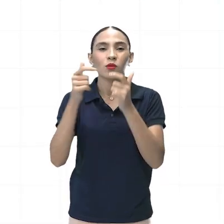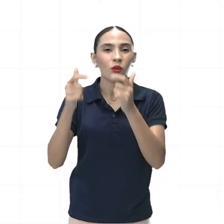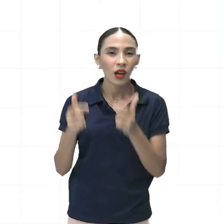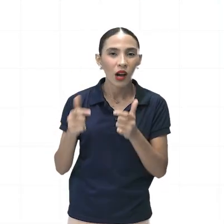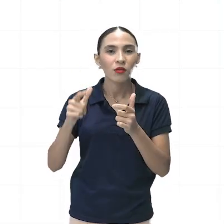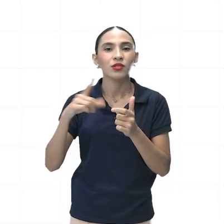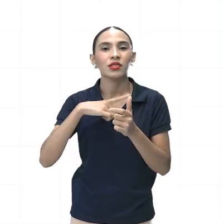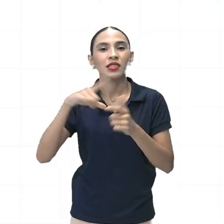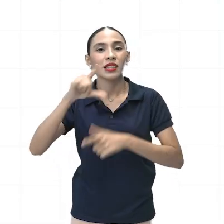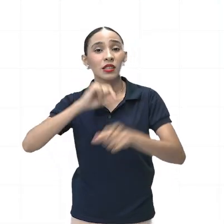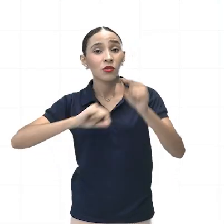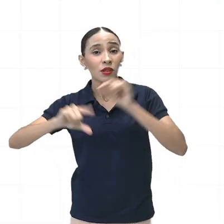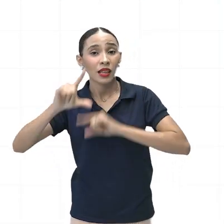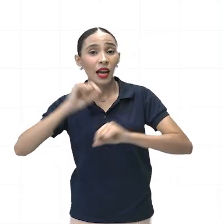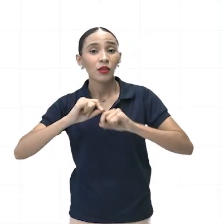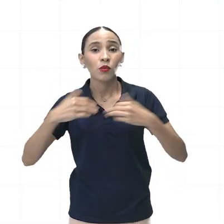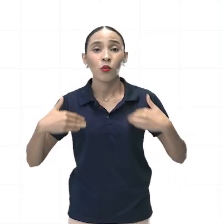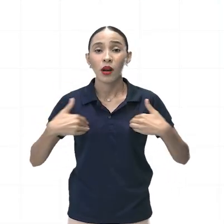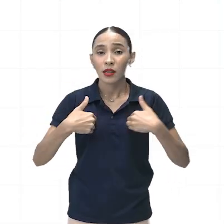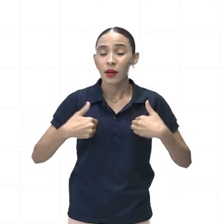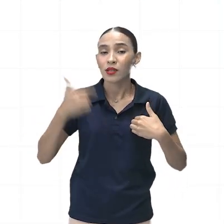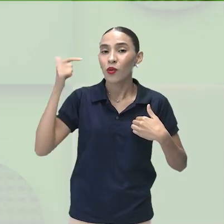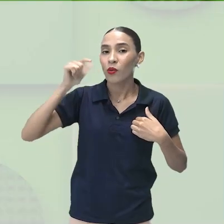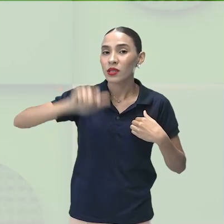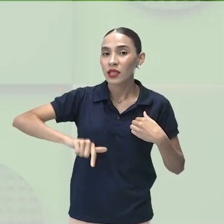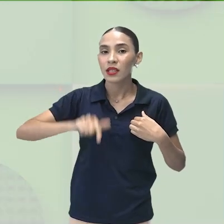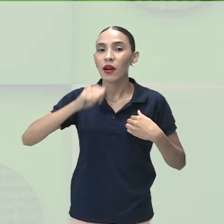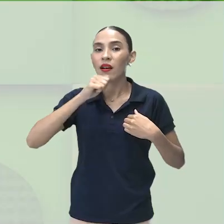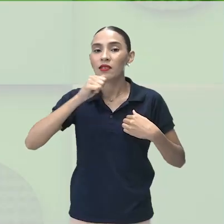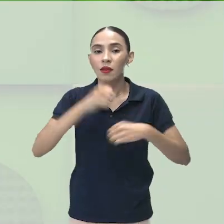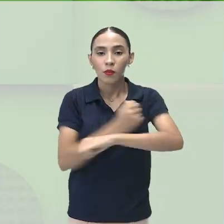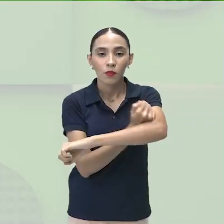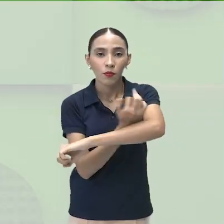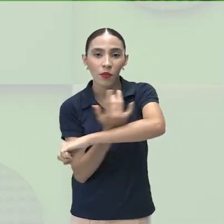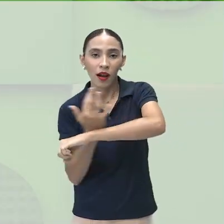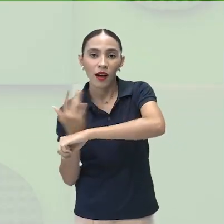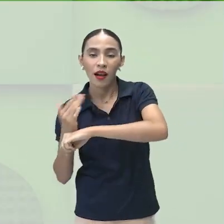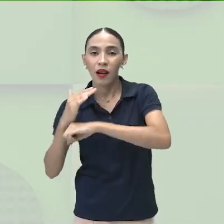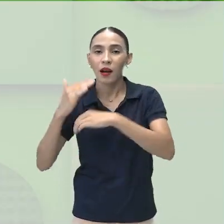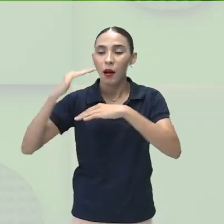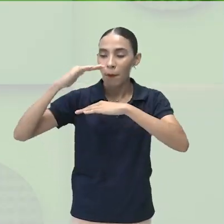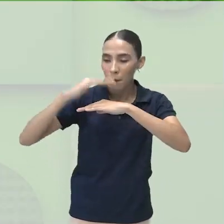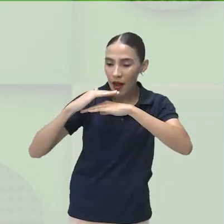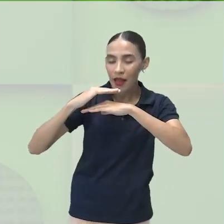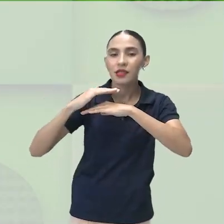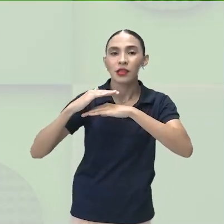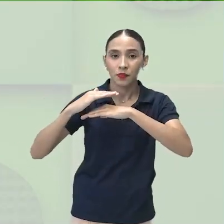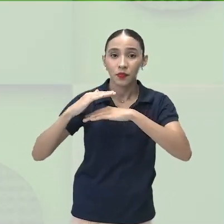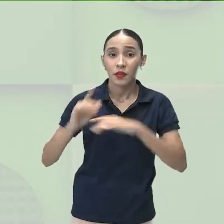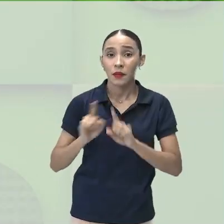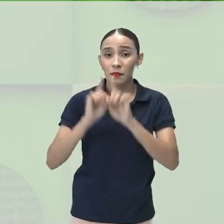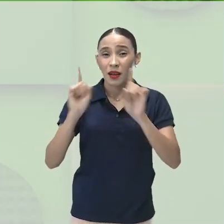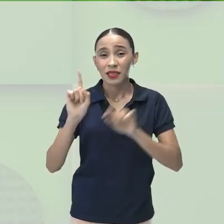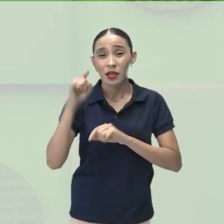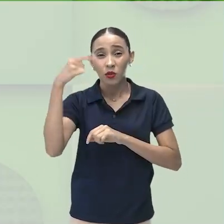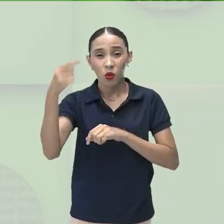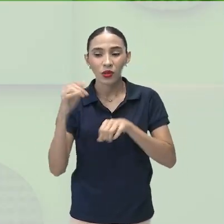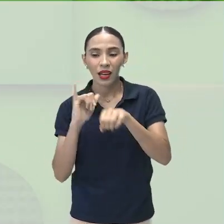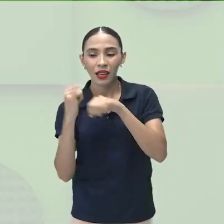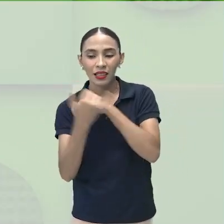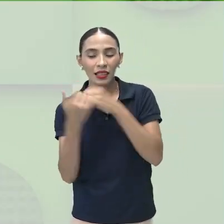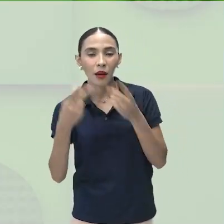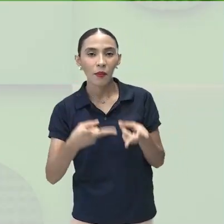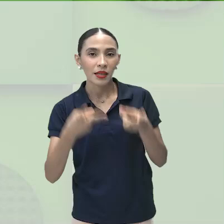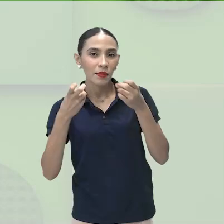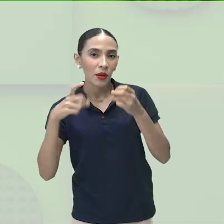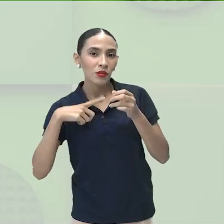tinha selecionado os indivíduos que conseguiam ter acesso à vegetação mais baixa. Já em outras ilhas, ele